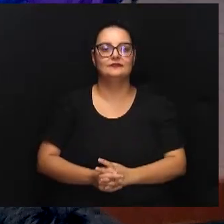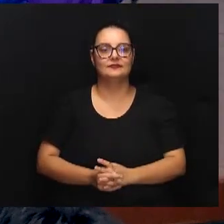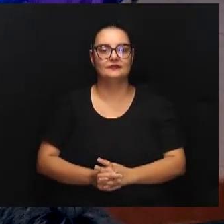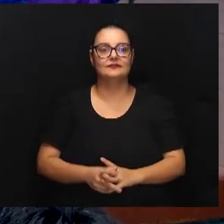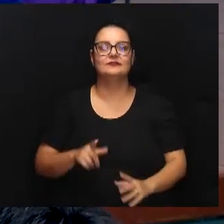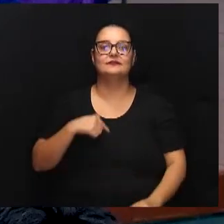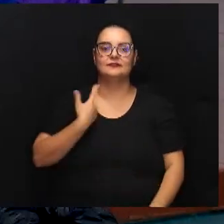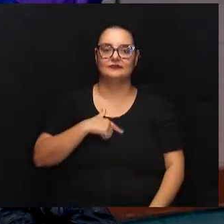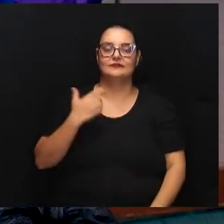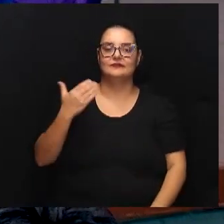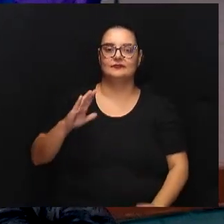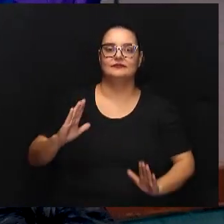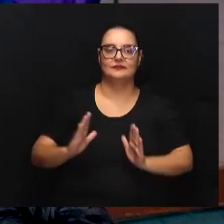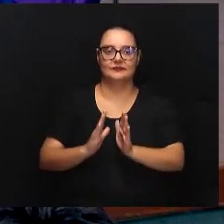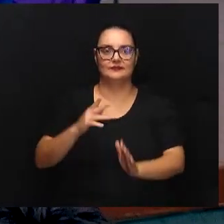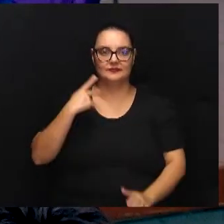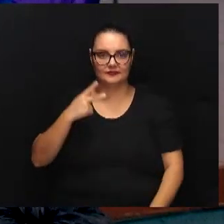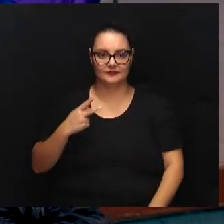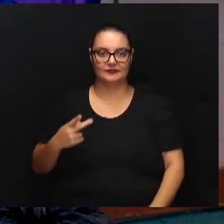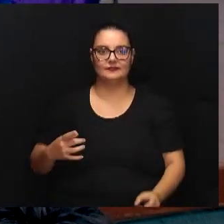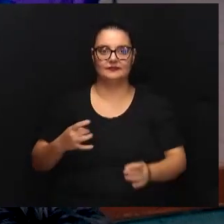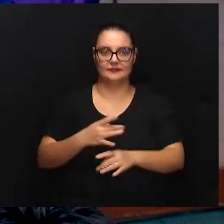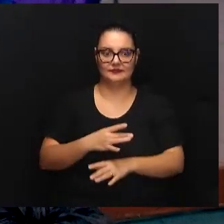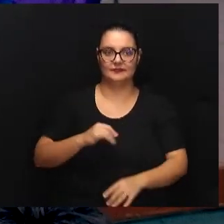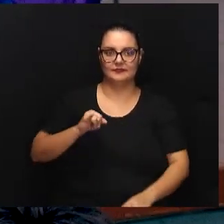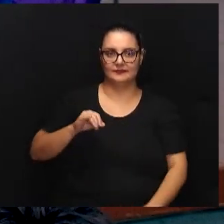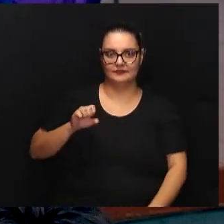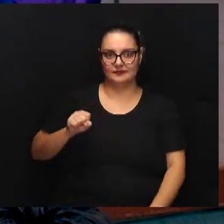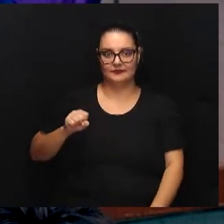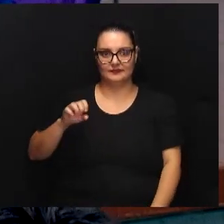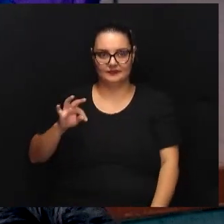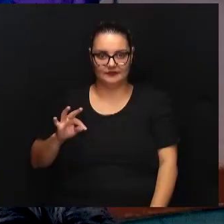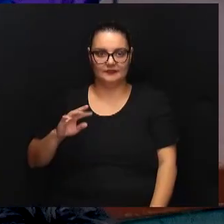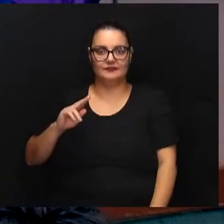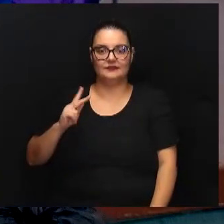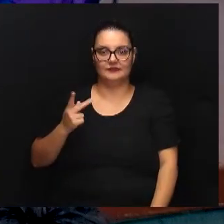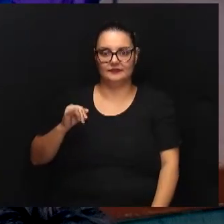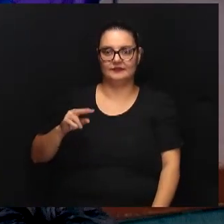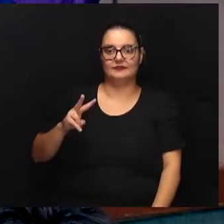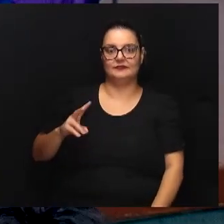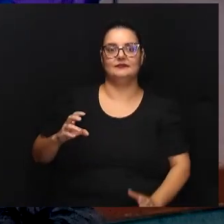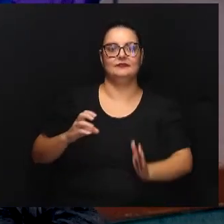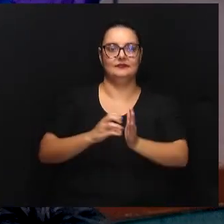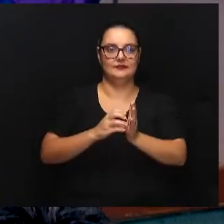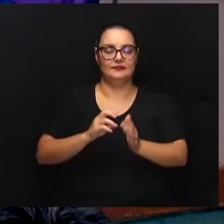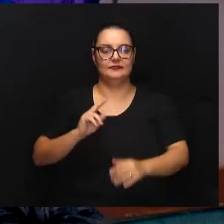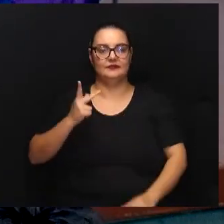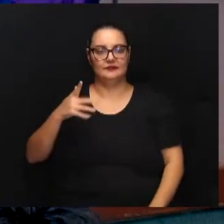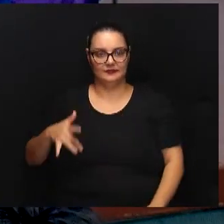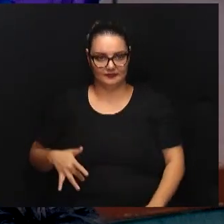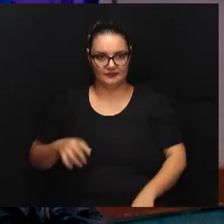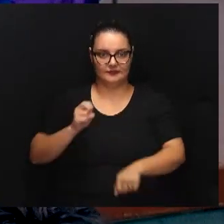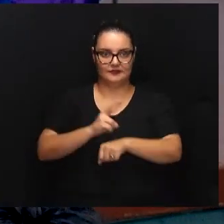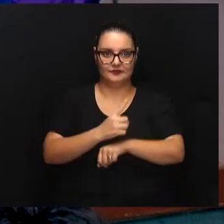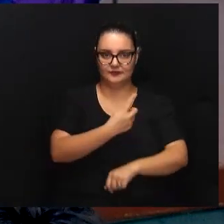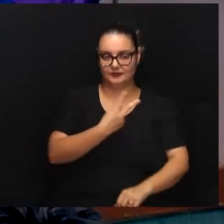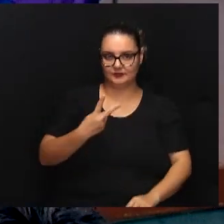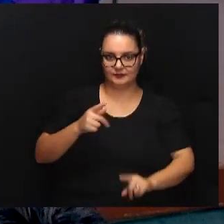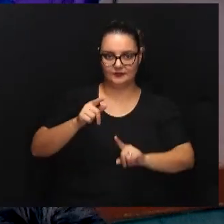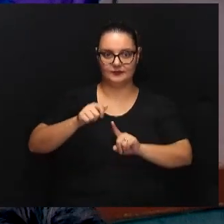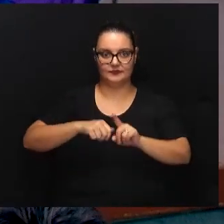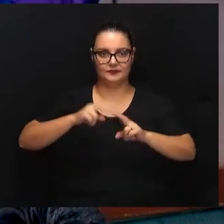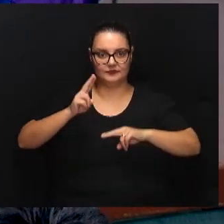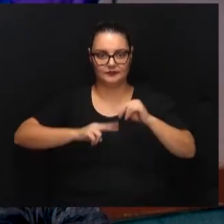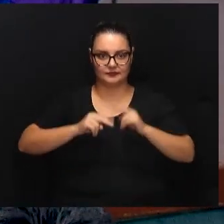a IST, HIV/AIDS e hepatites virais no dia 12 de junho, lá na Câmara. Eu sei que é o Dia dos Namorados,